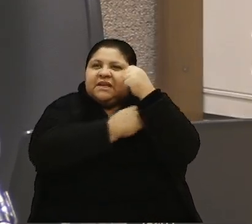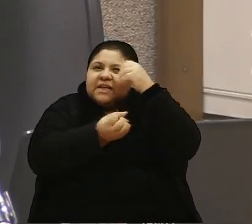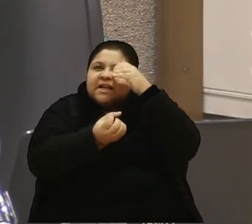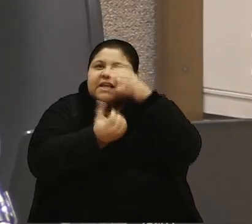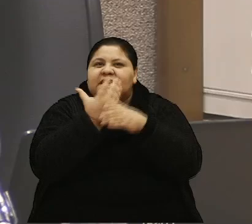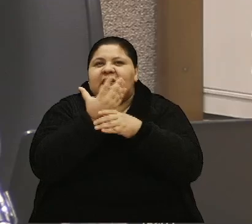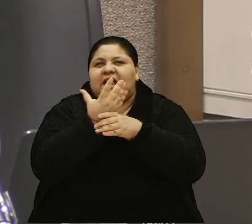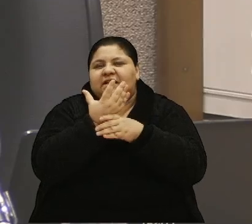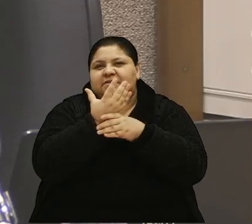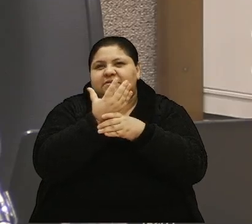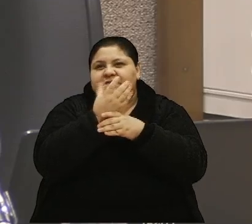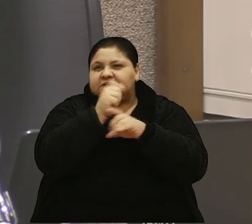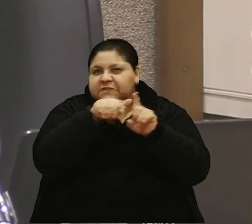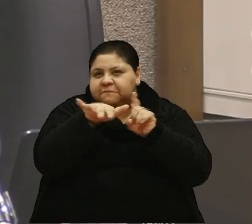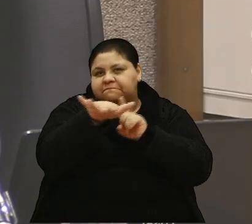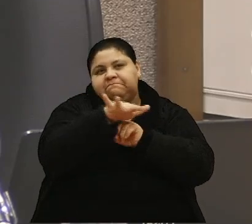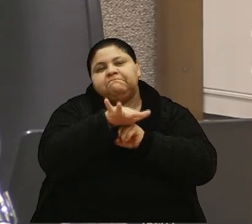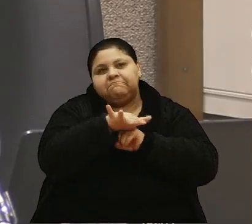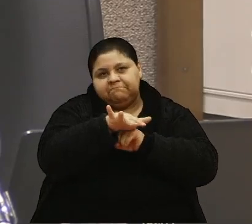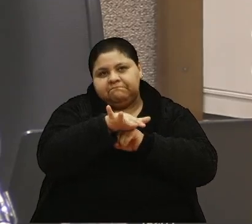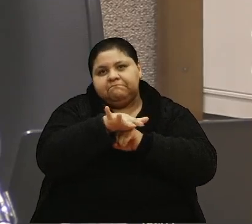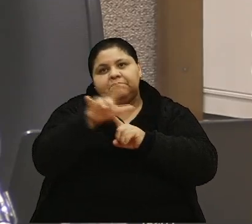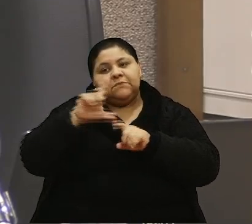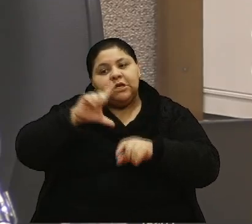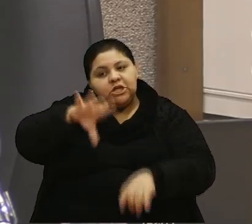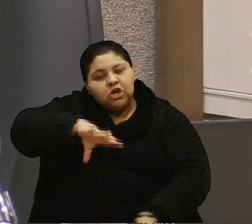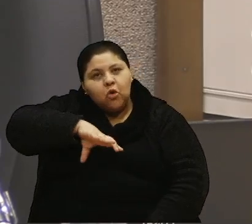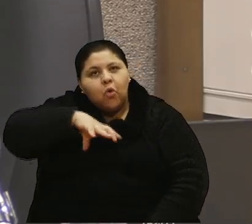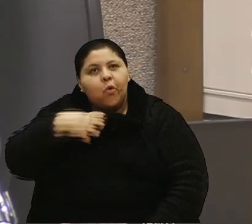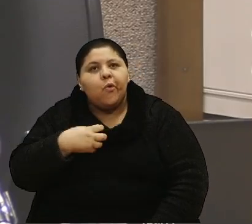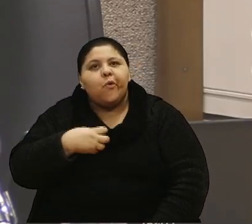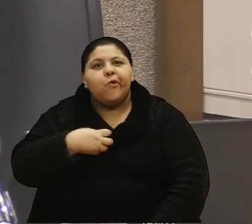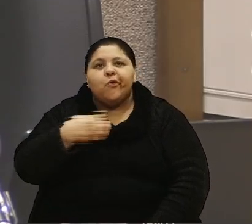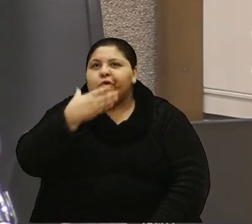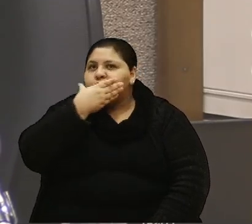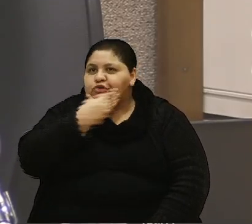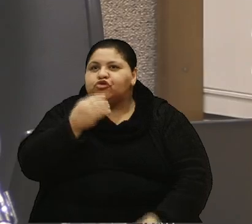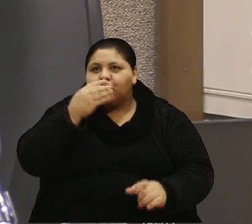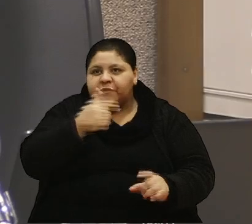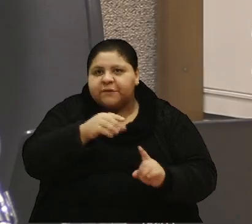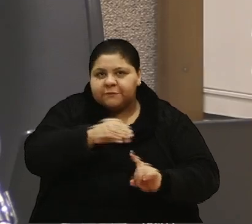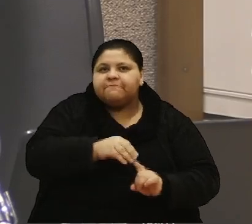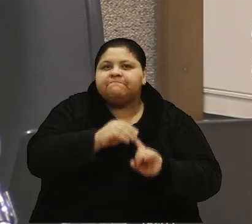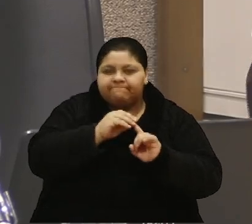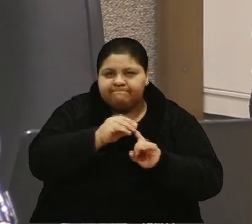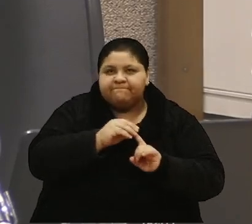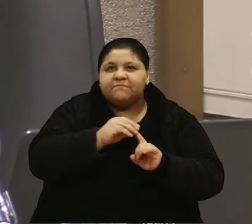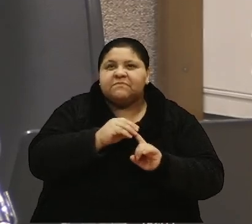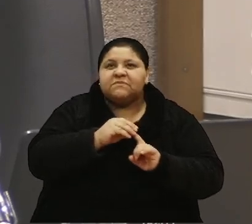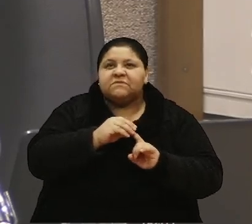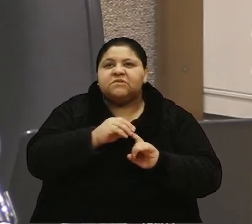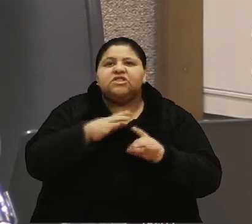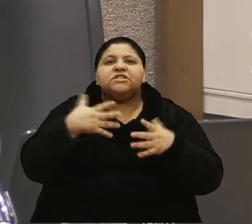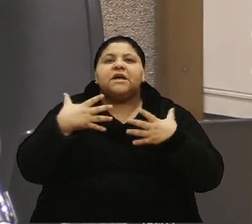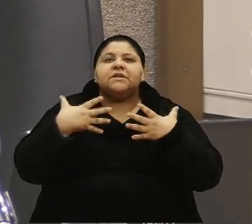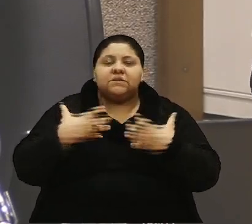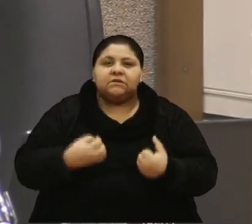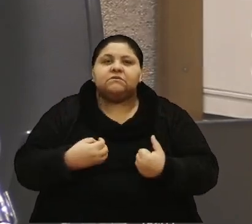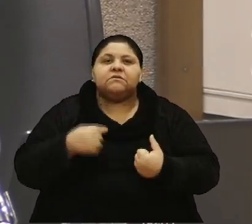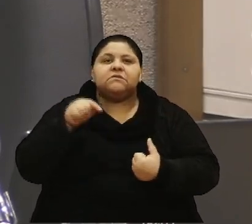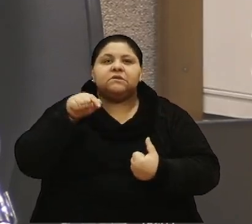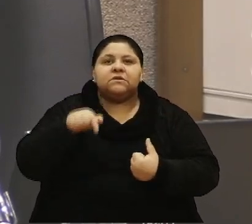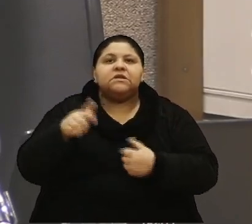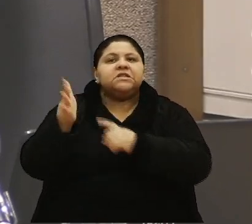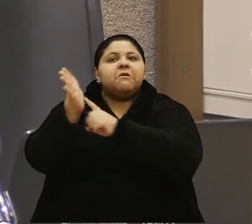que existe na nossa sociedade, e ter coragem de os homens, principalmente, né, os homens, de se assumirem essa